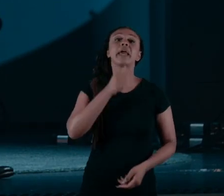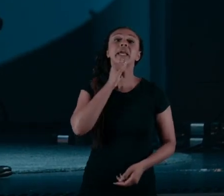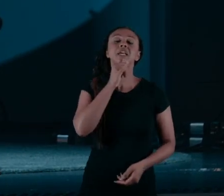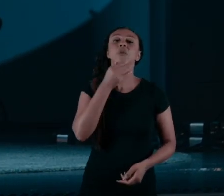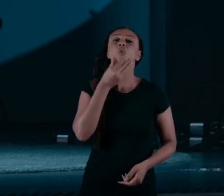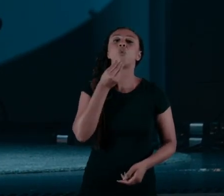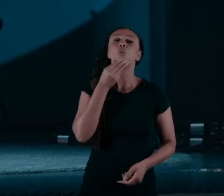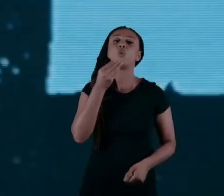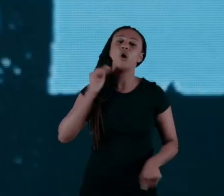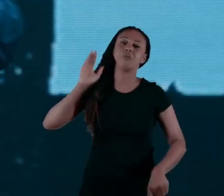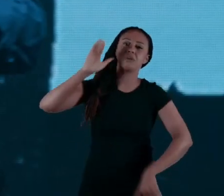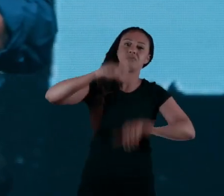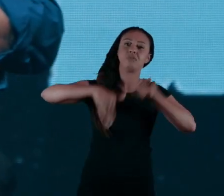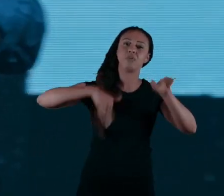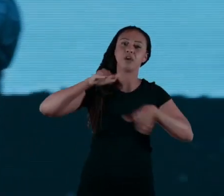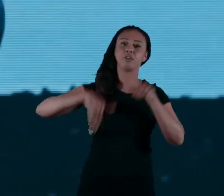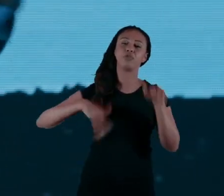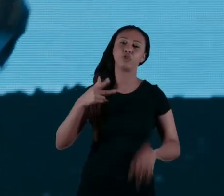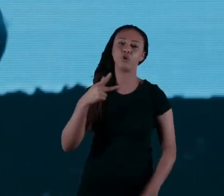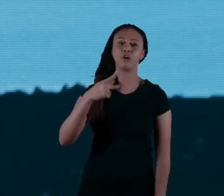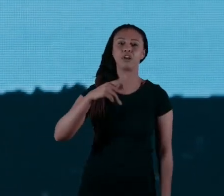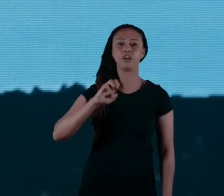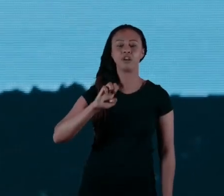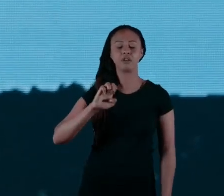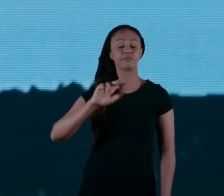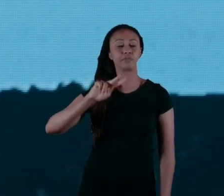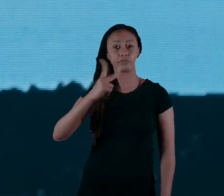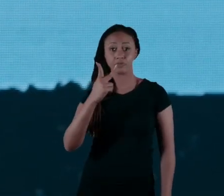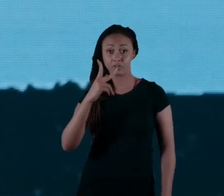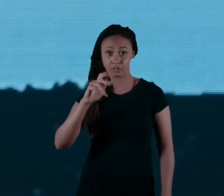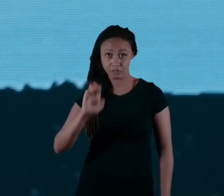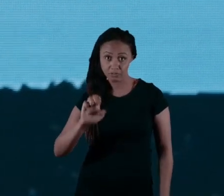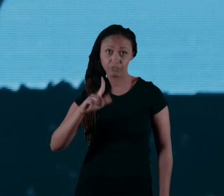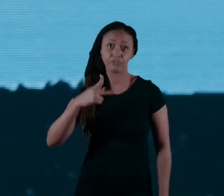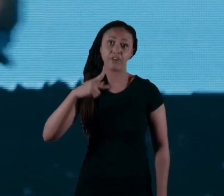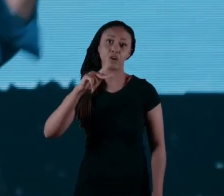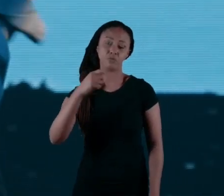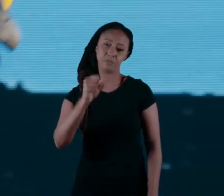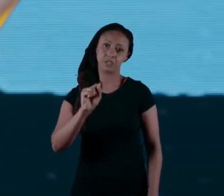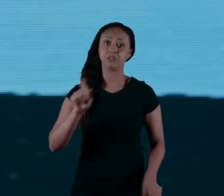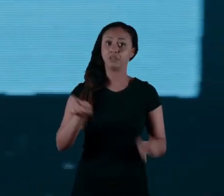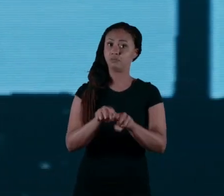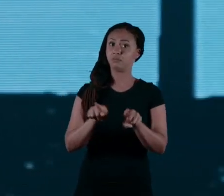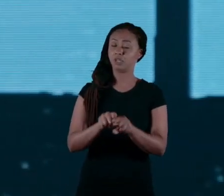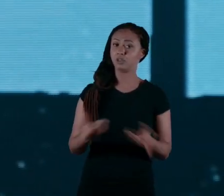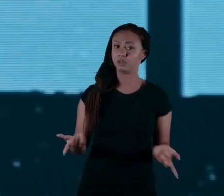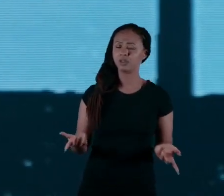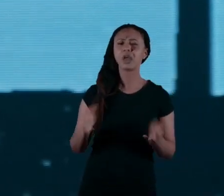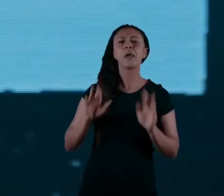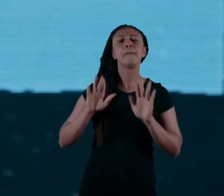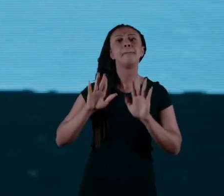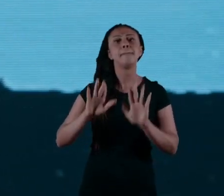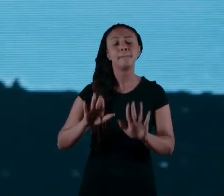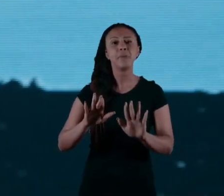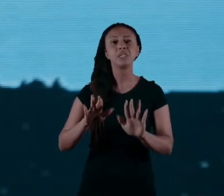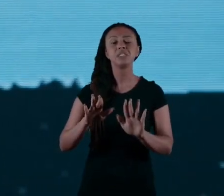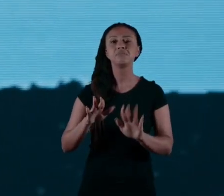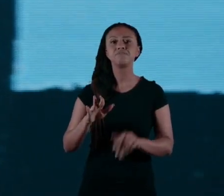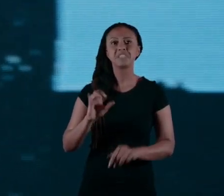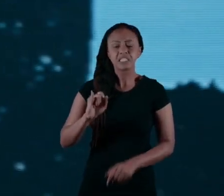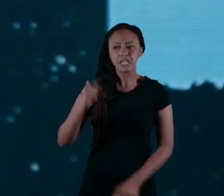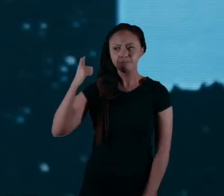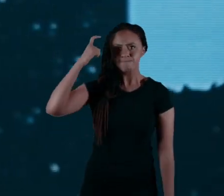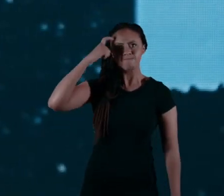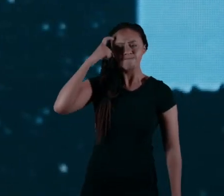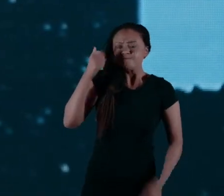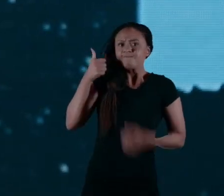e outros. Mas ainda aqueles que afirmam que uma mente poderosa é a mente que